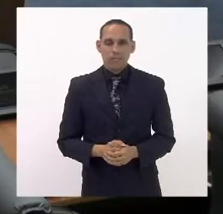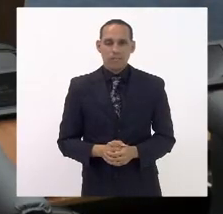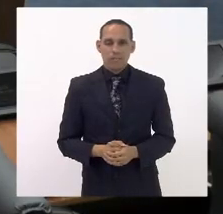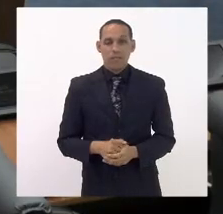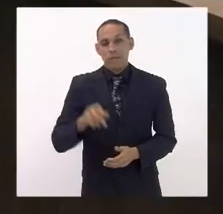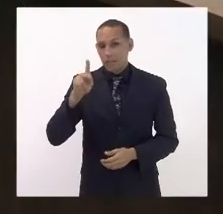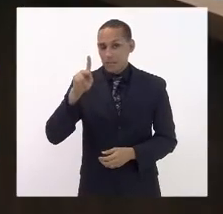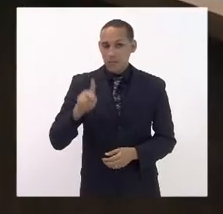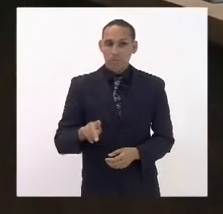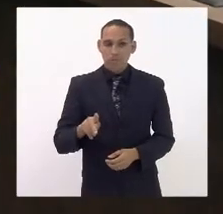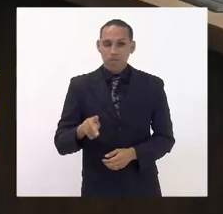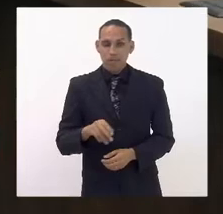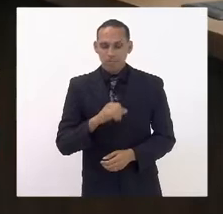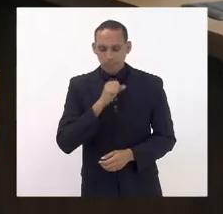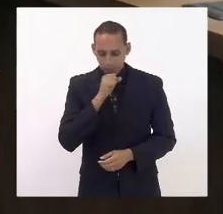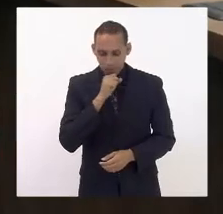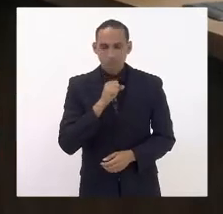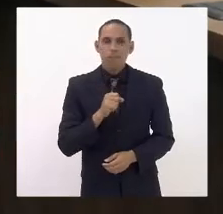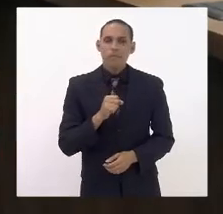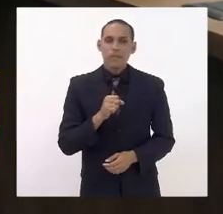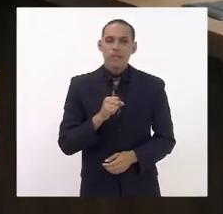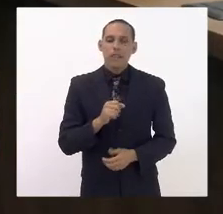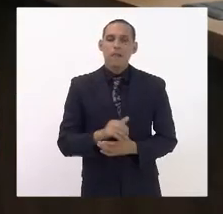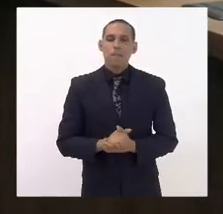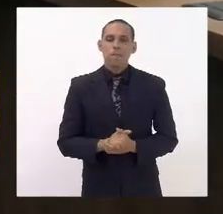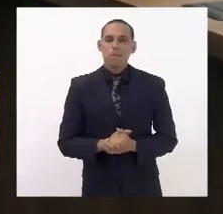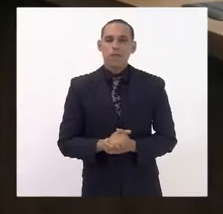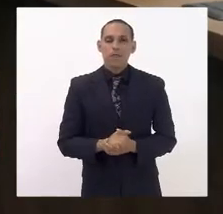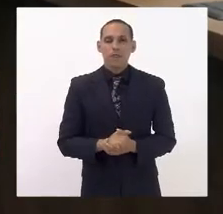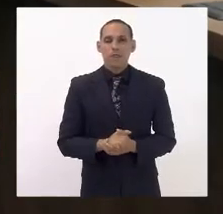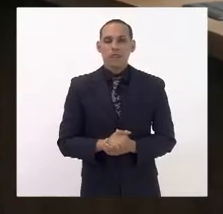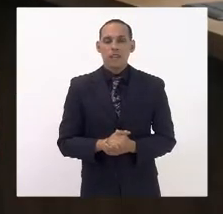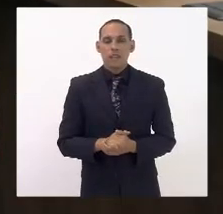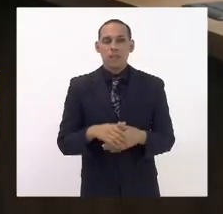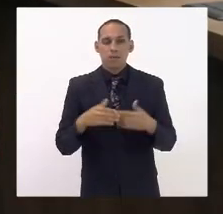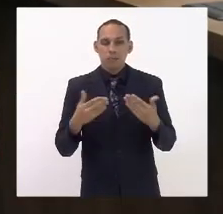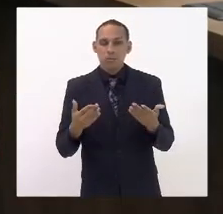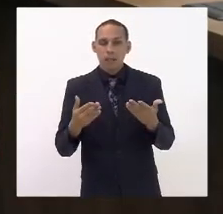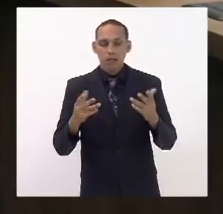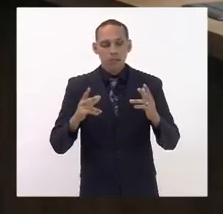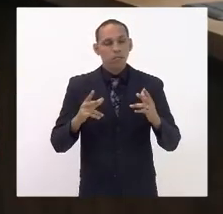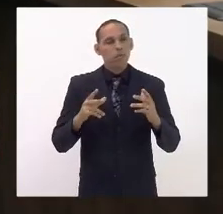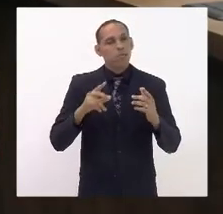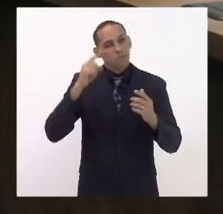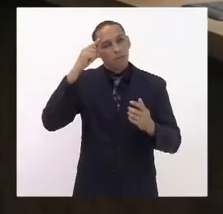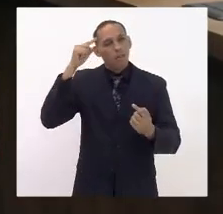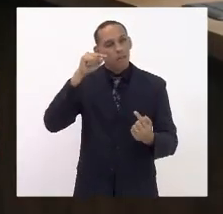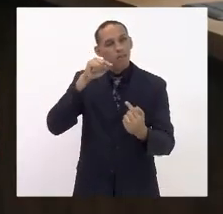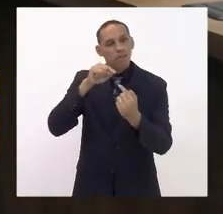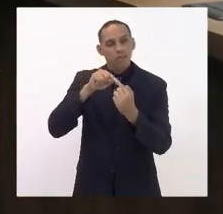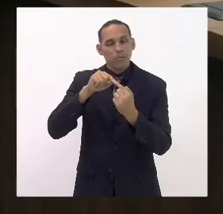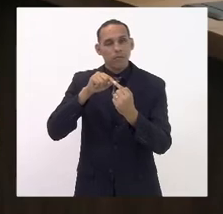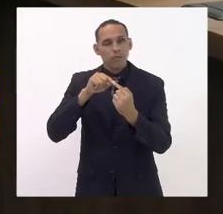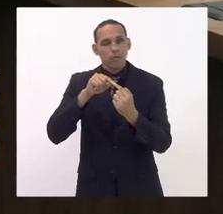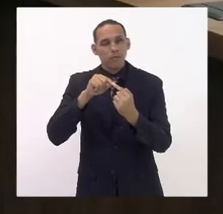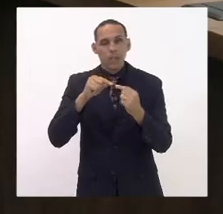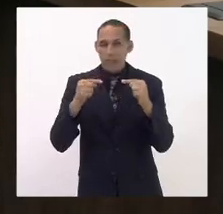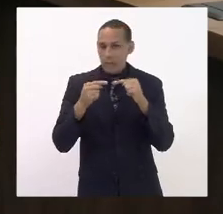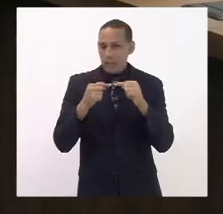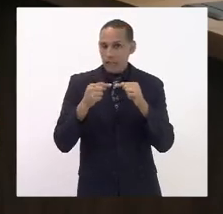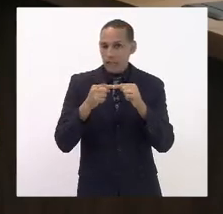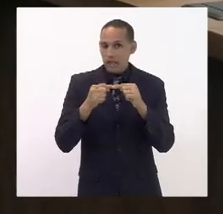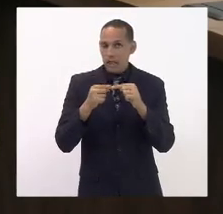Senhor presidente, sub judice, o mérito é favorável com os pareceres da